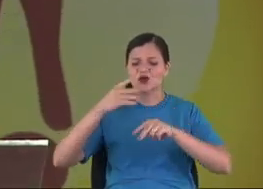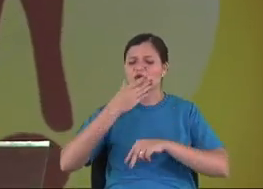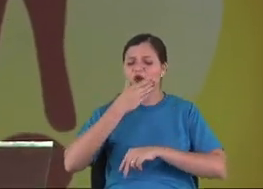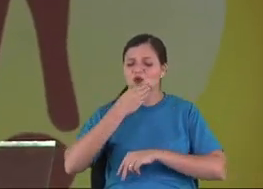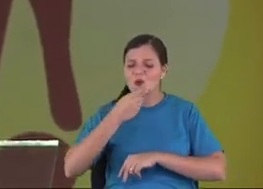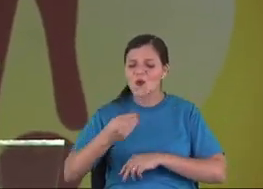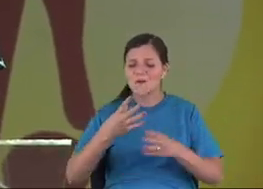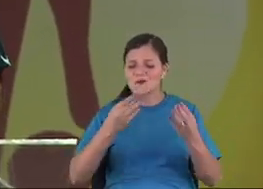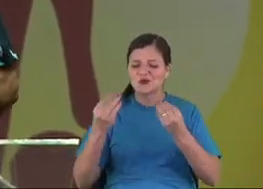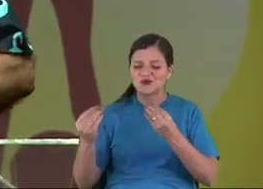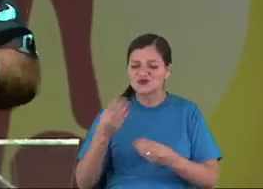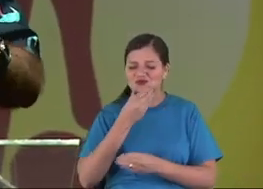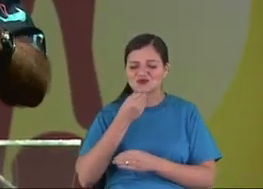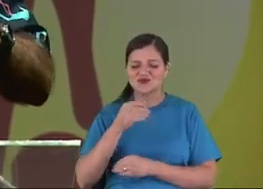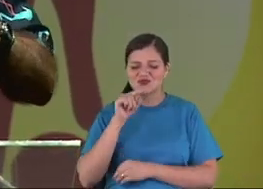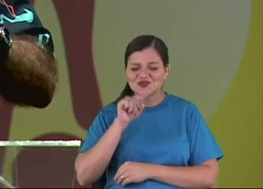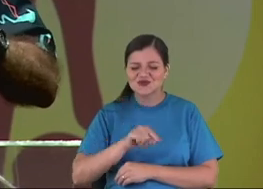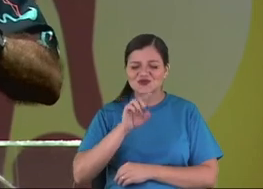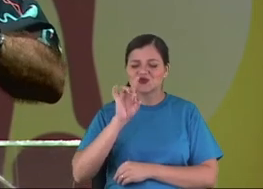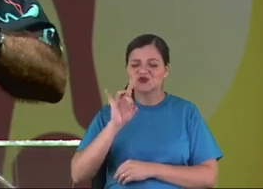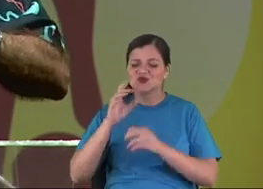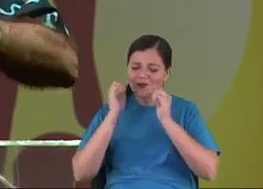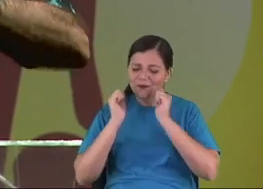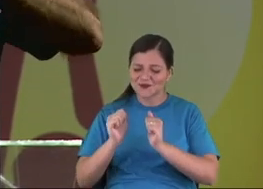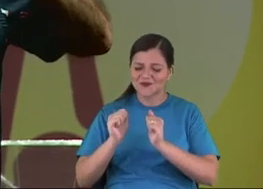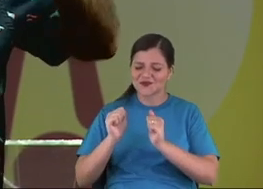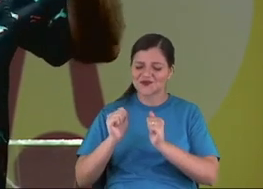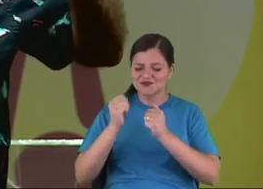homens. Isso só pode